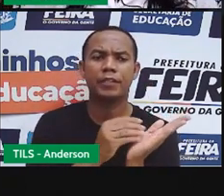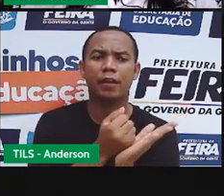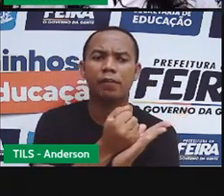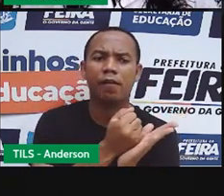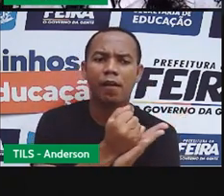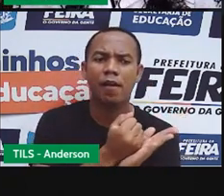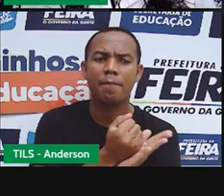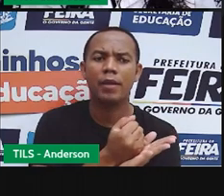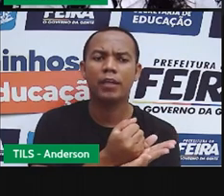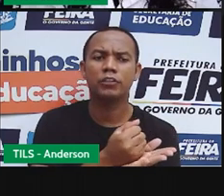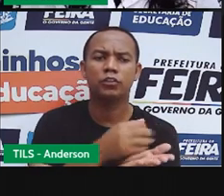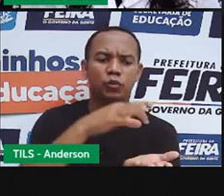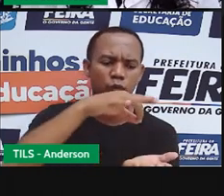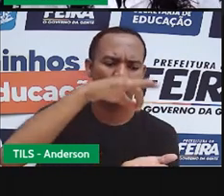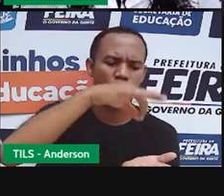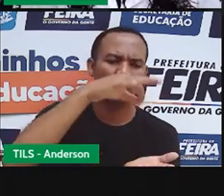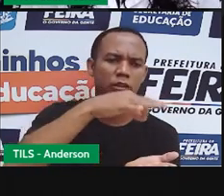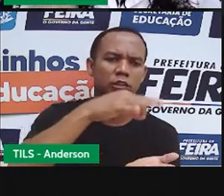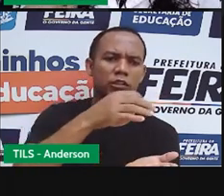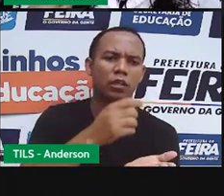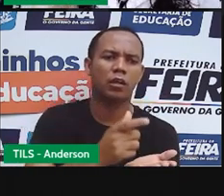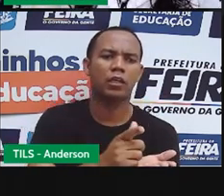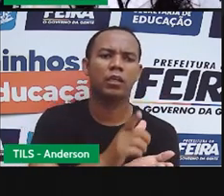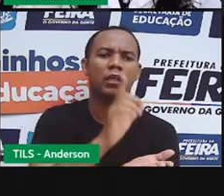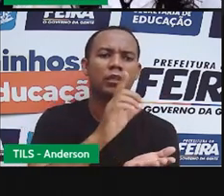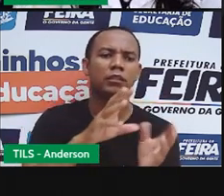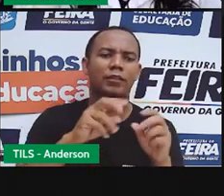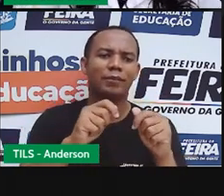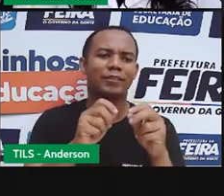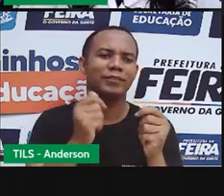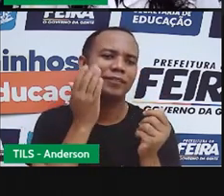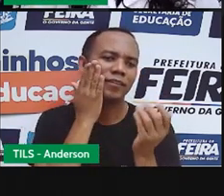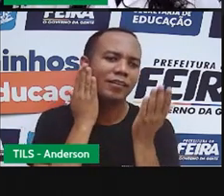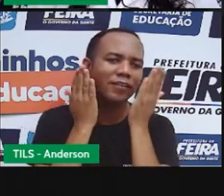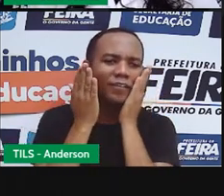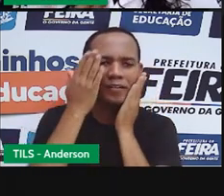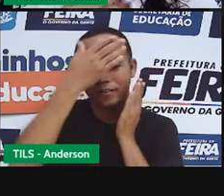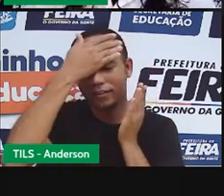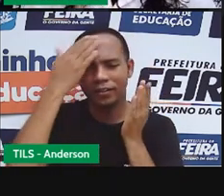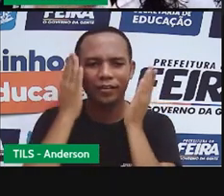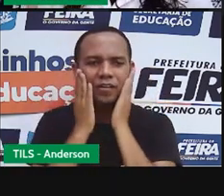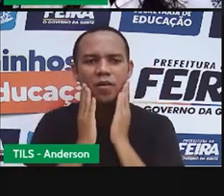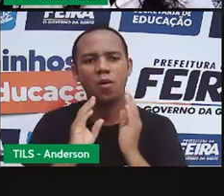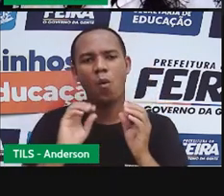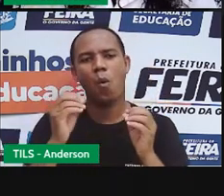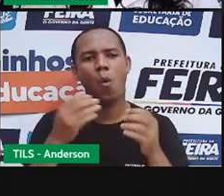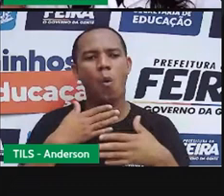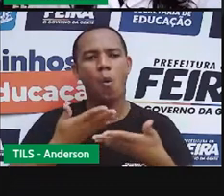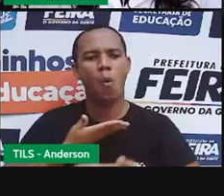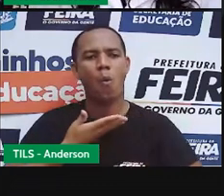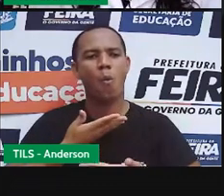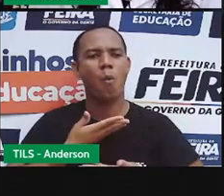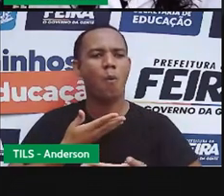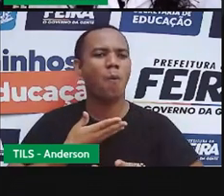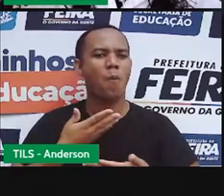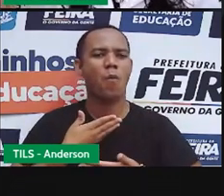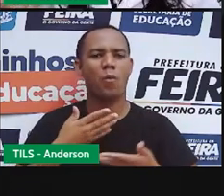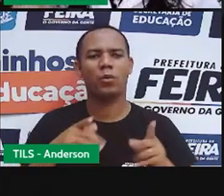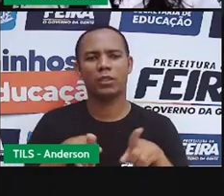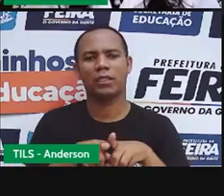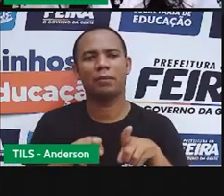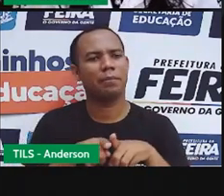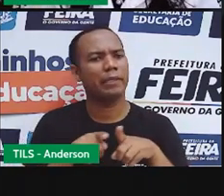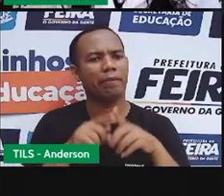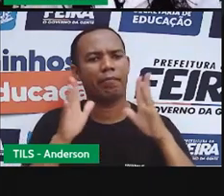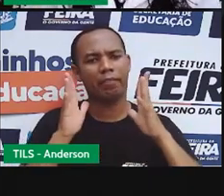folhas, chá, né, argila, para tratar de algumas enfermidades como